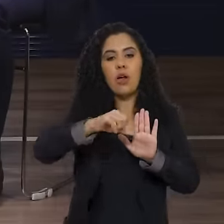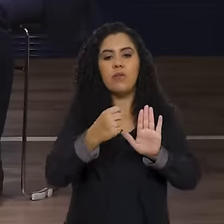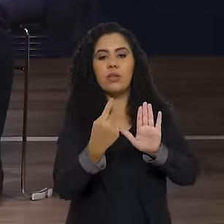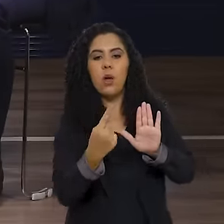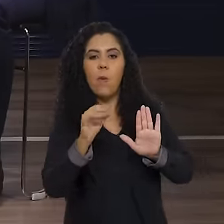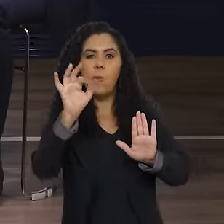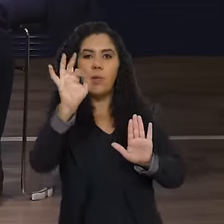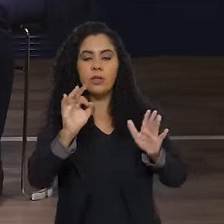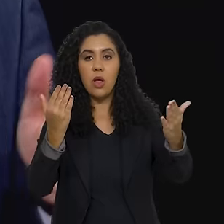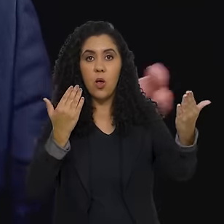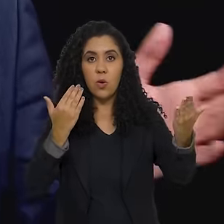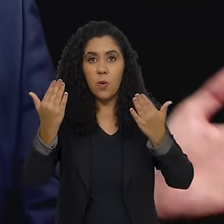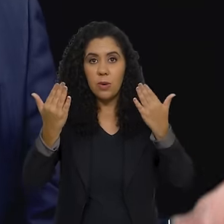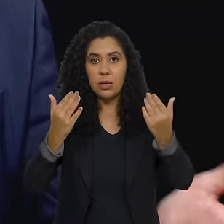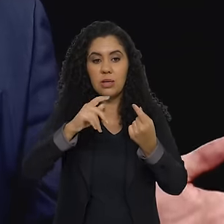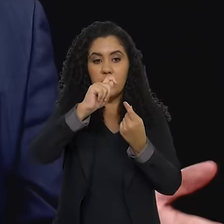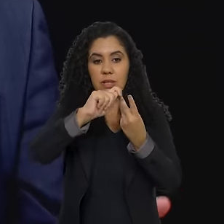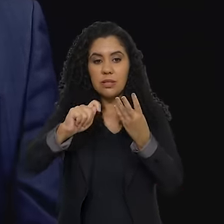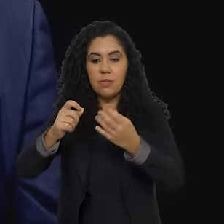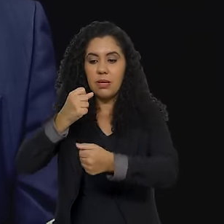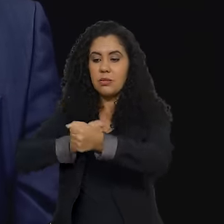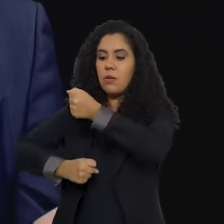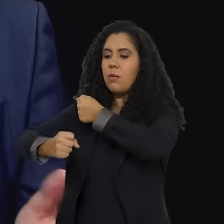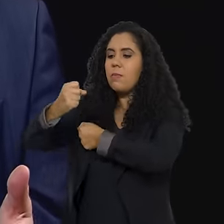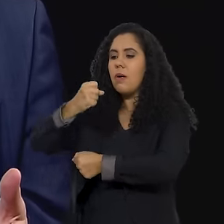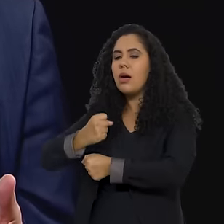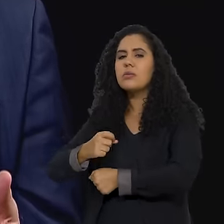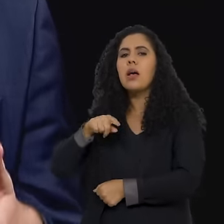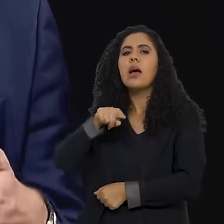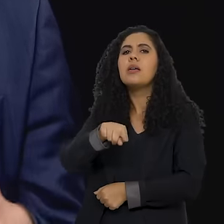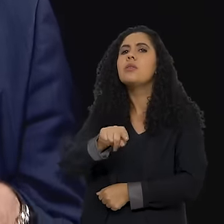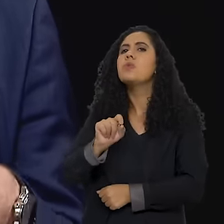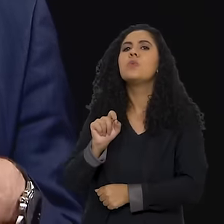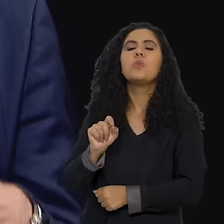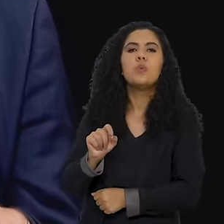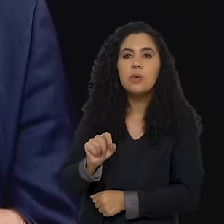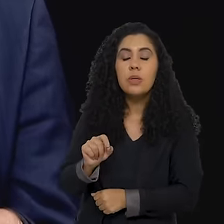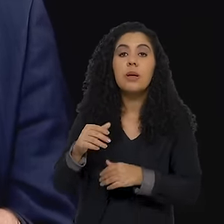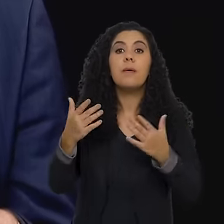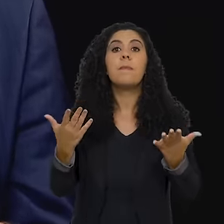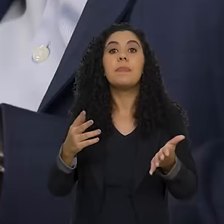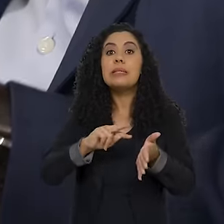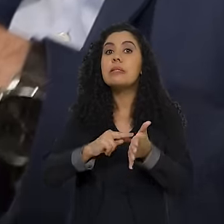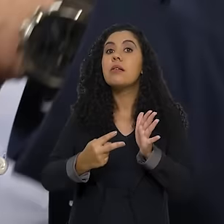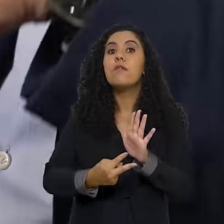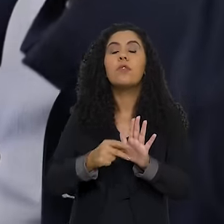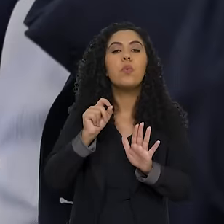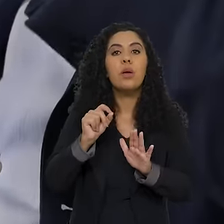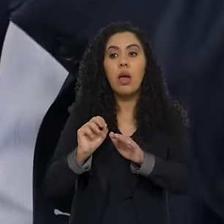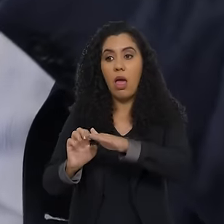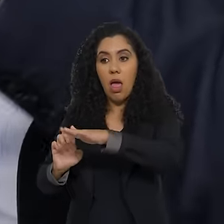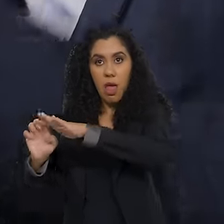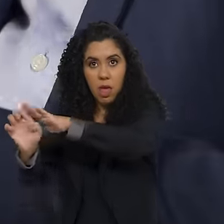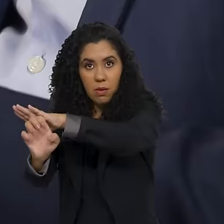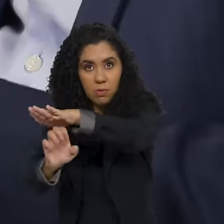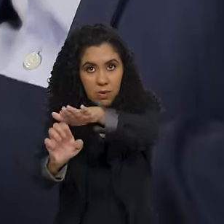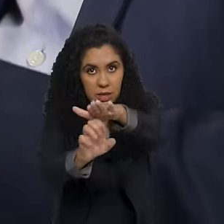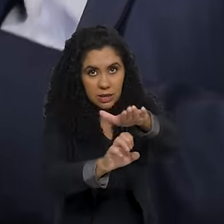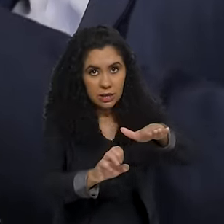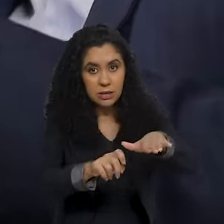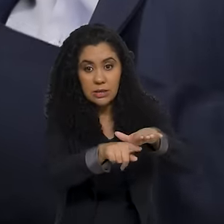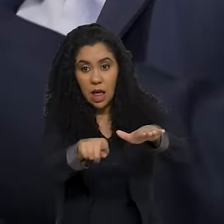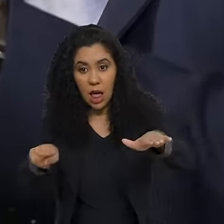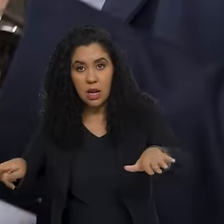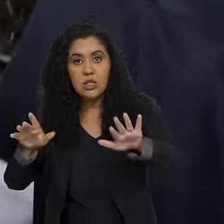91% com relação ao primeiro trimestre do ano passado. O que isso indica? Temos que as empresas estão procurando mais